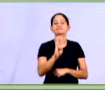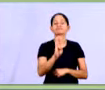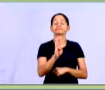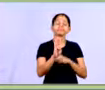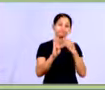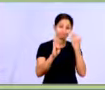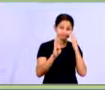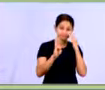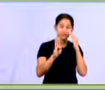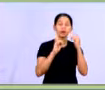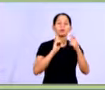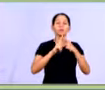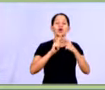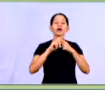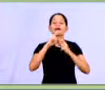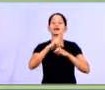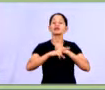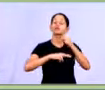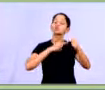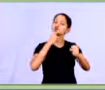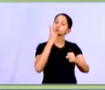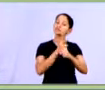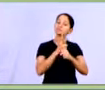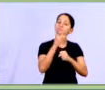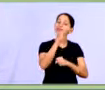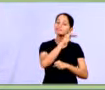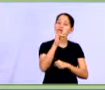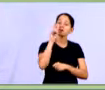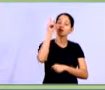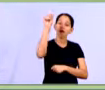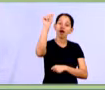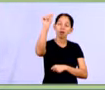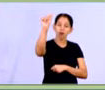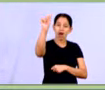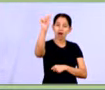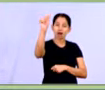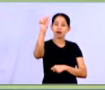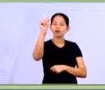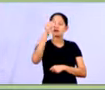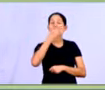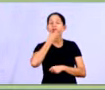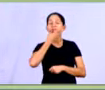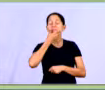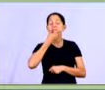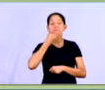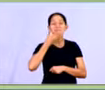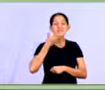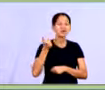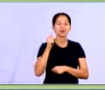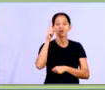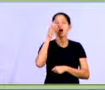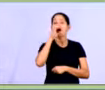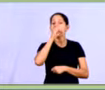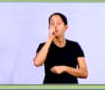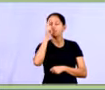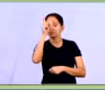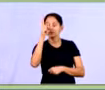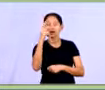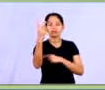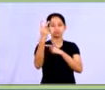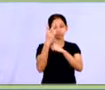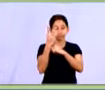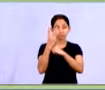e um mês, ou 2 anos e meio, ou uma quinzena, você vai ter que acabar mensurando isso. Os recursos tomados